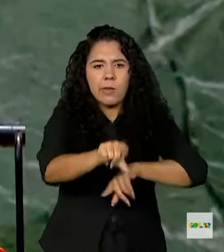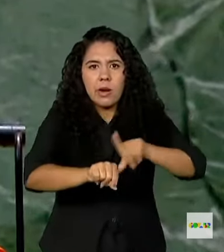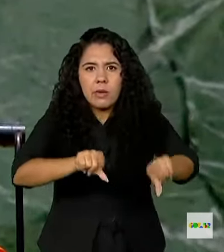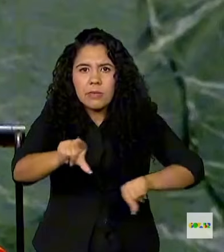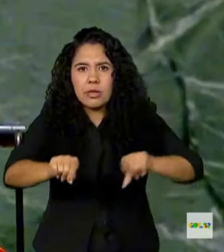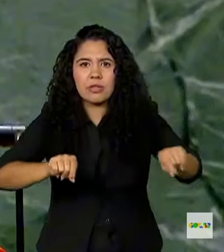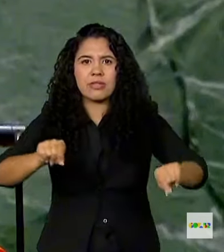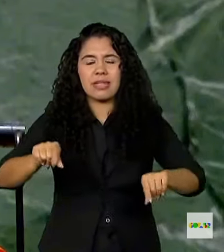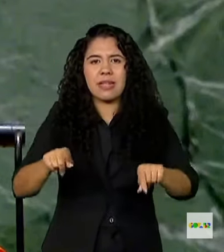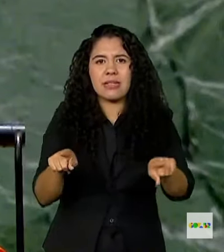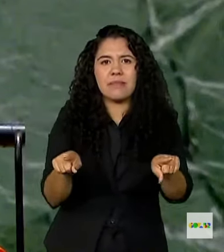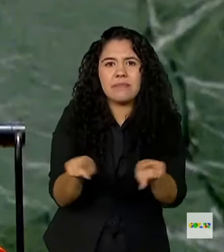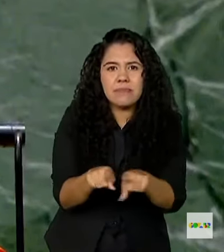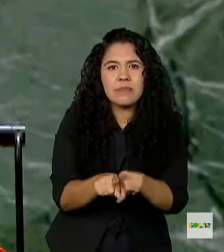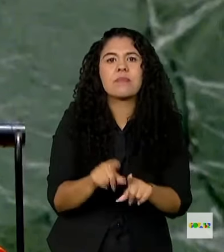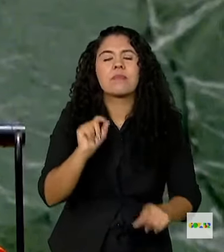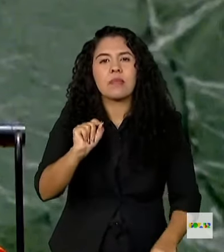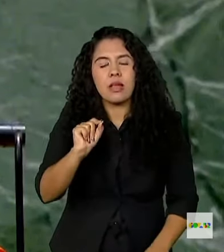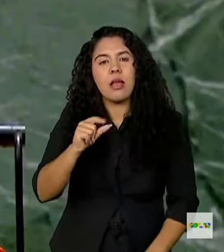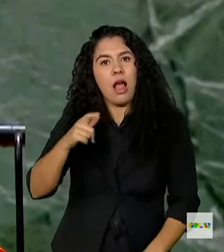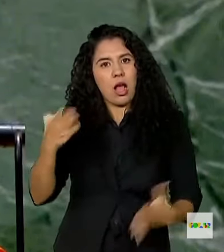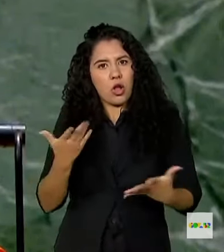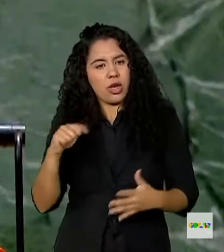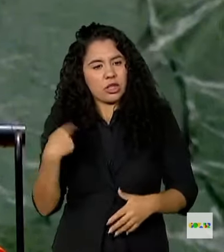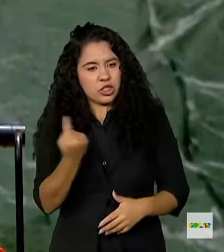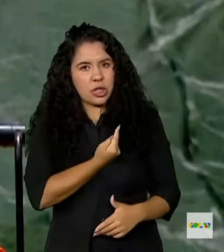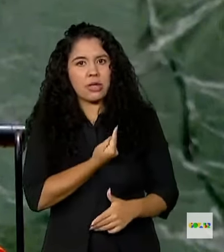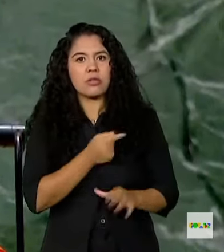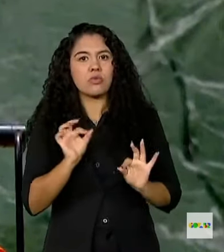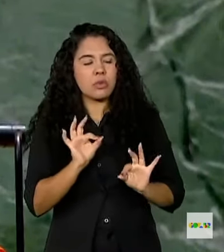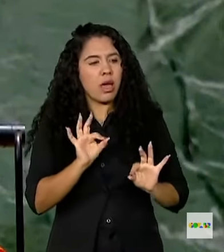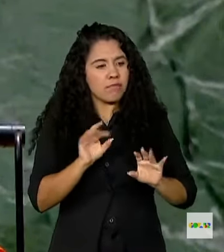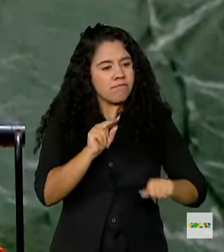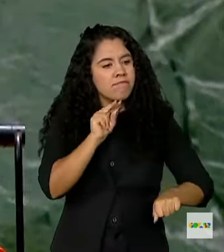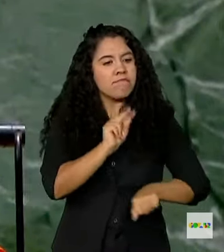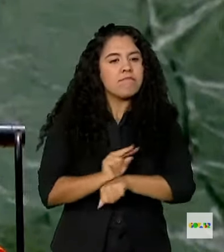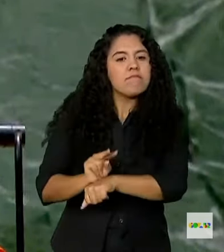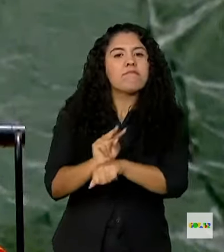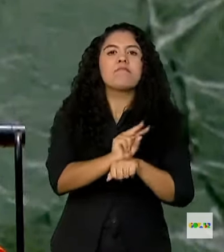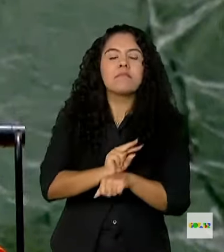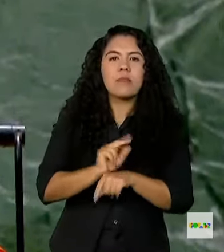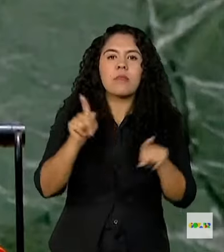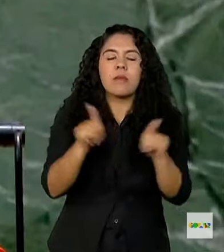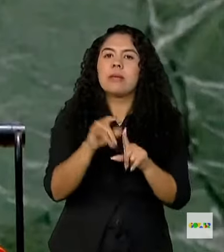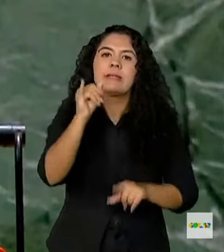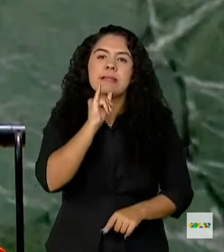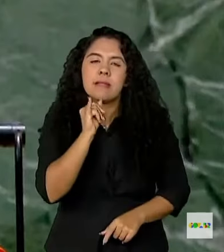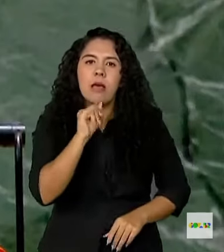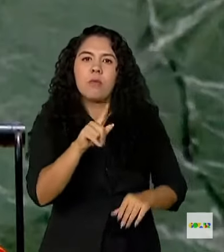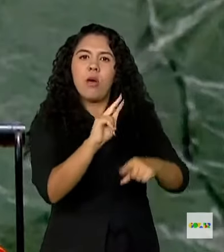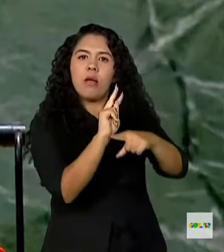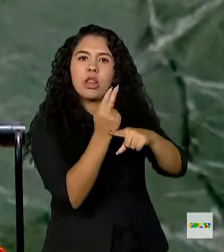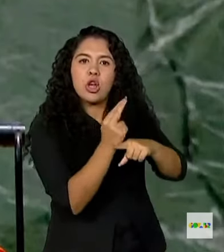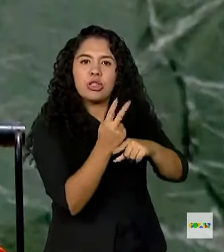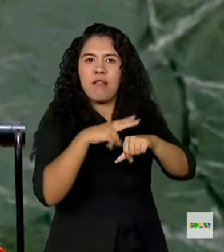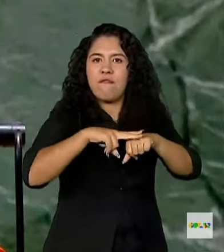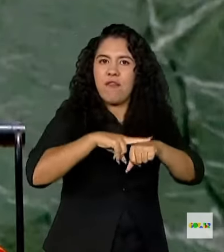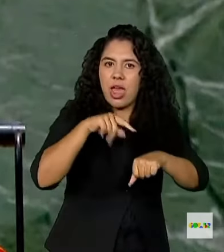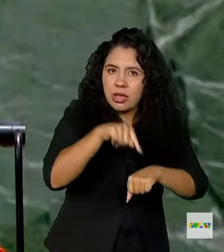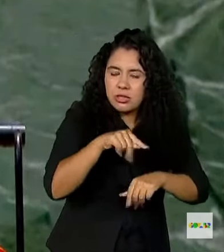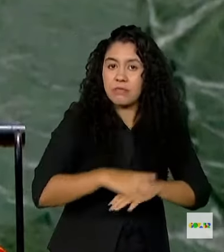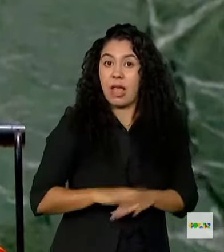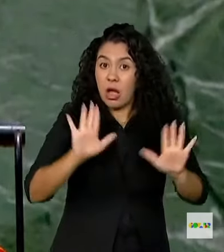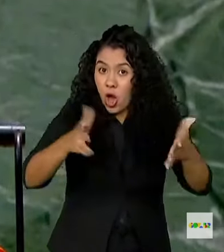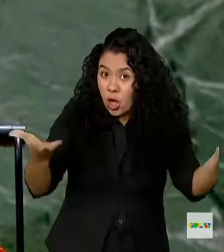ganhasse tração. Estamos na vanguarda em outros nichos importantes, como o da produção do hidrogênio verde. É